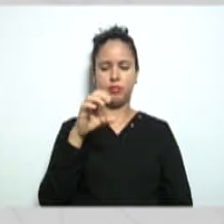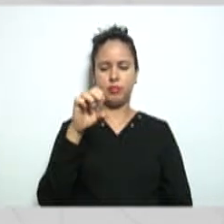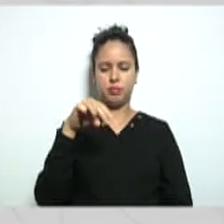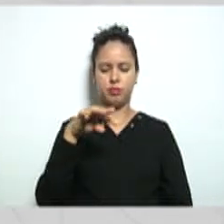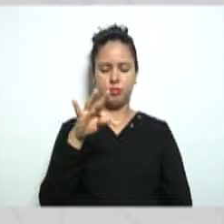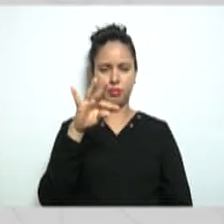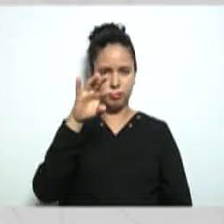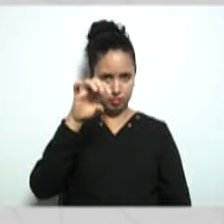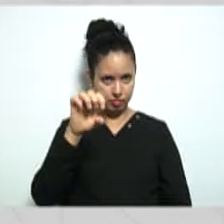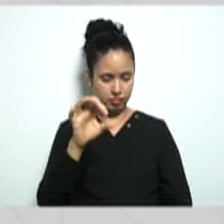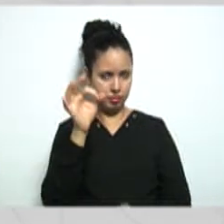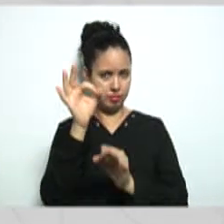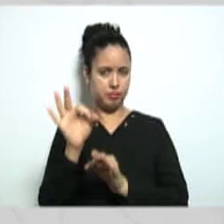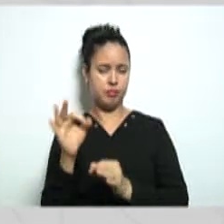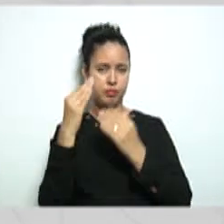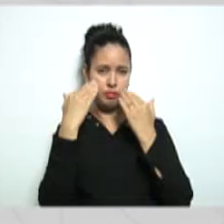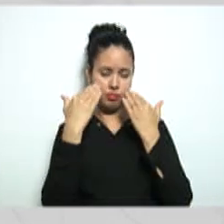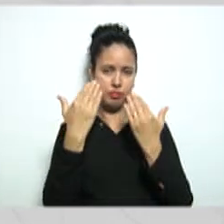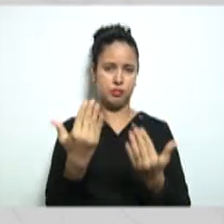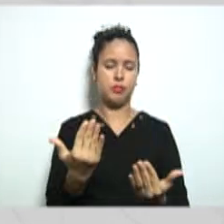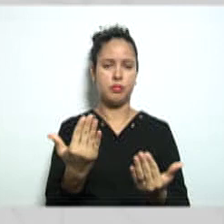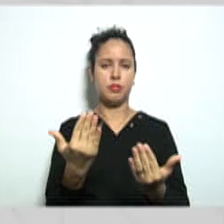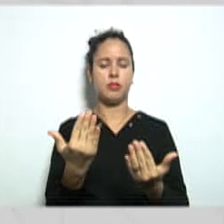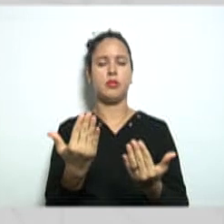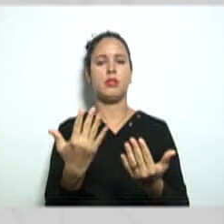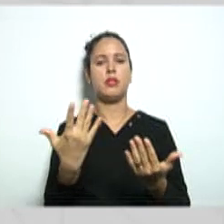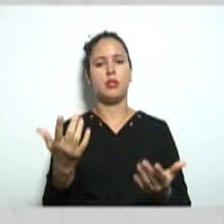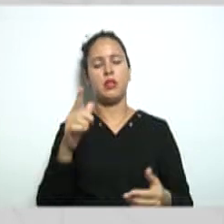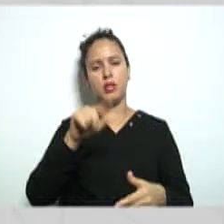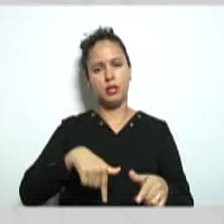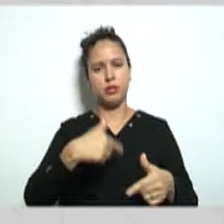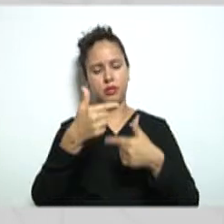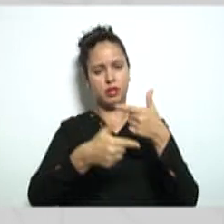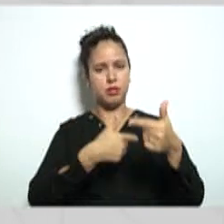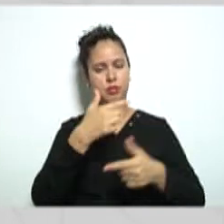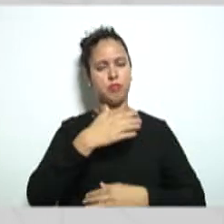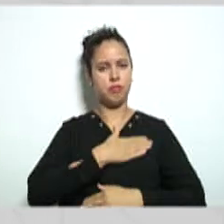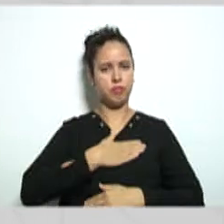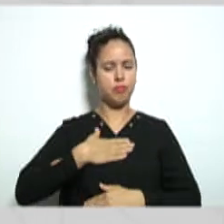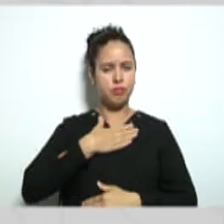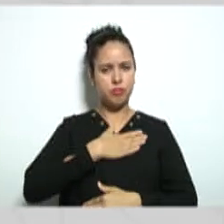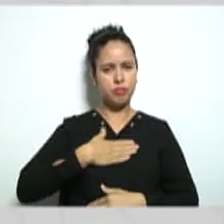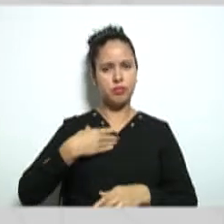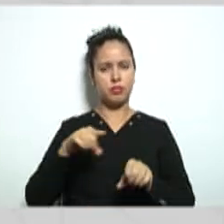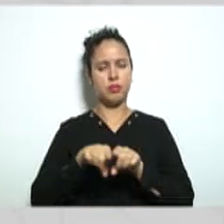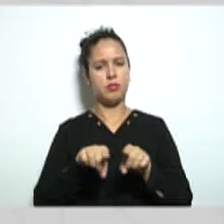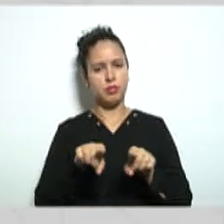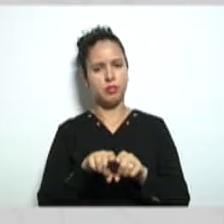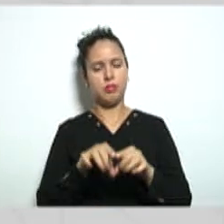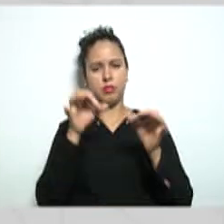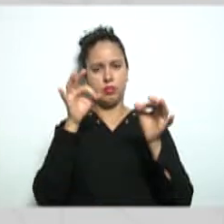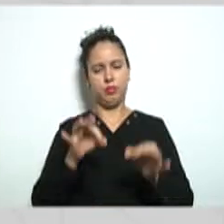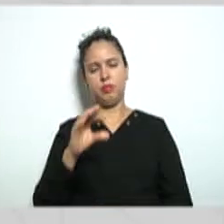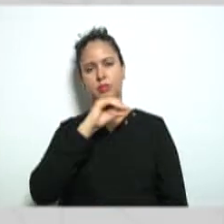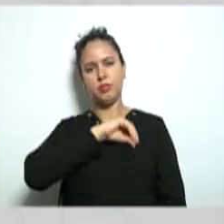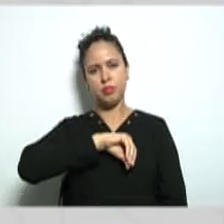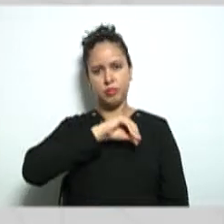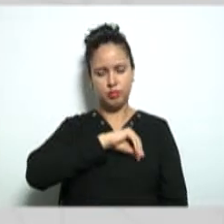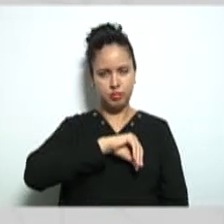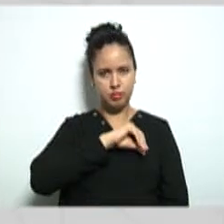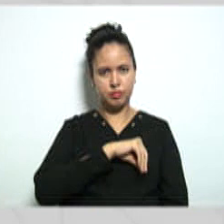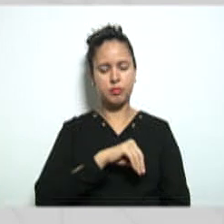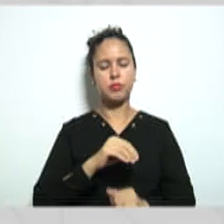e homens. Trabalho decente é um trabalho produtivo e adequadamente remunerado.